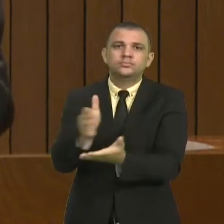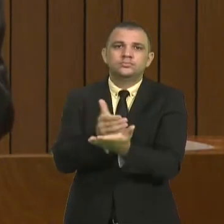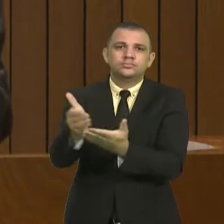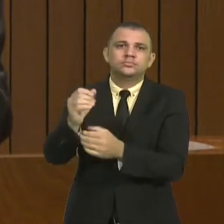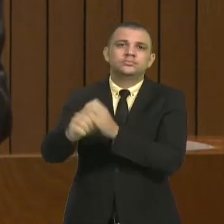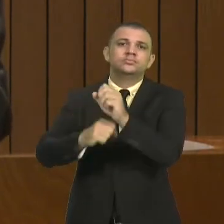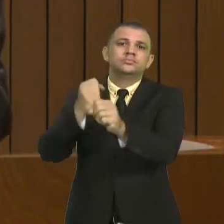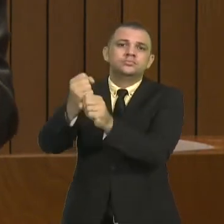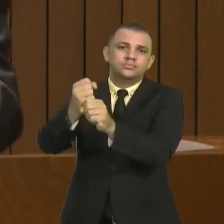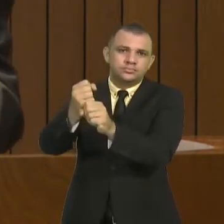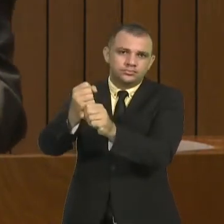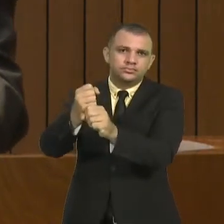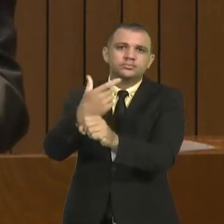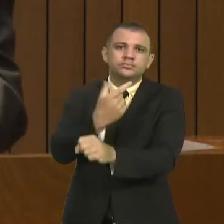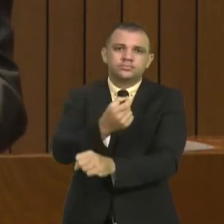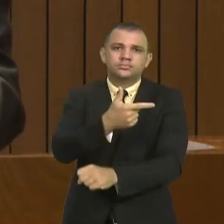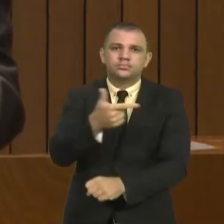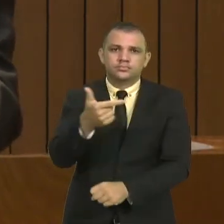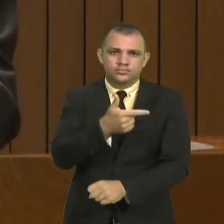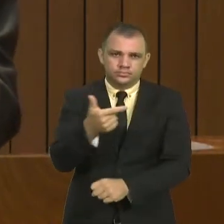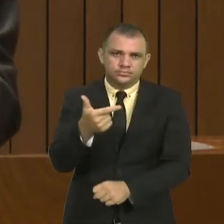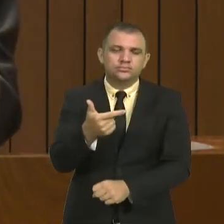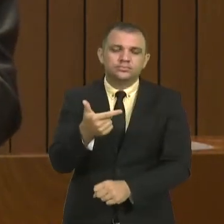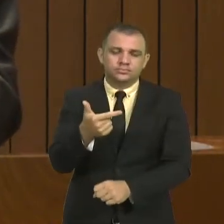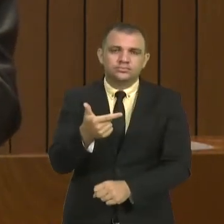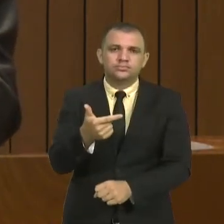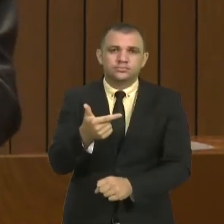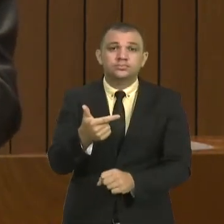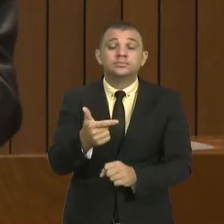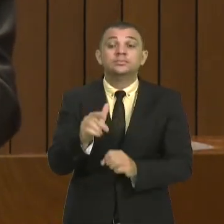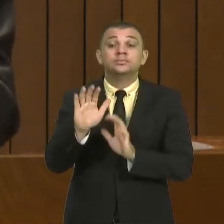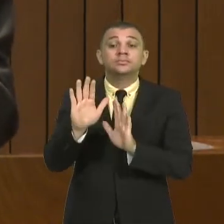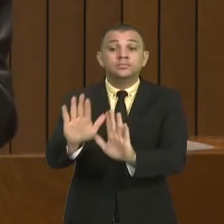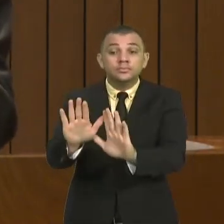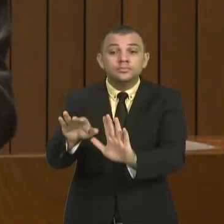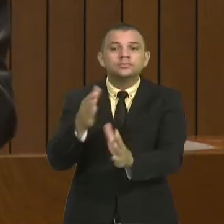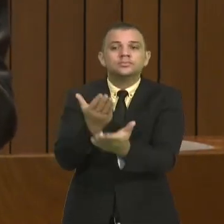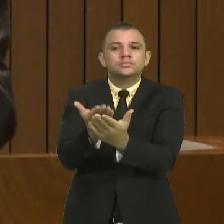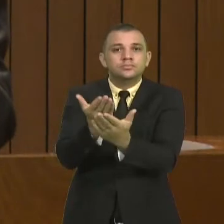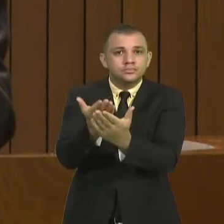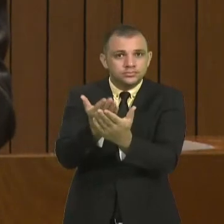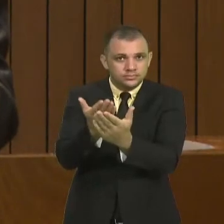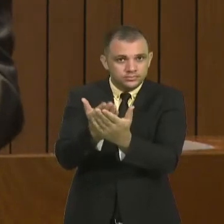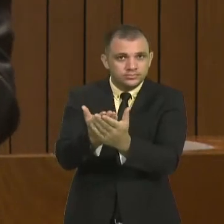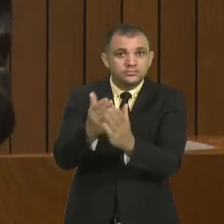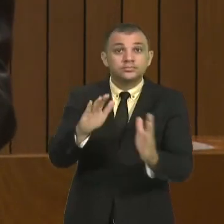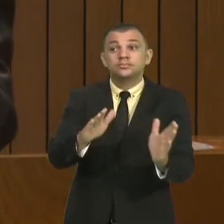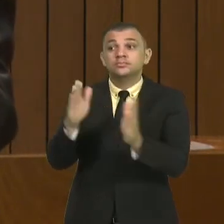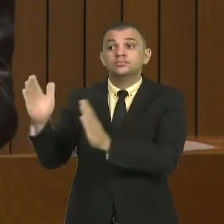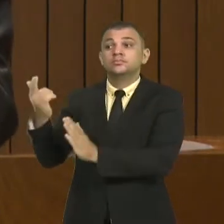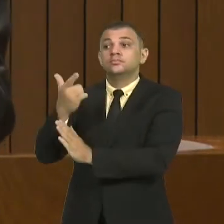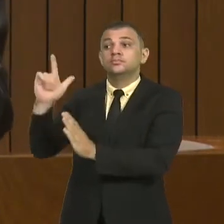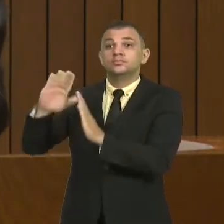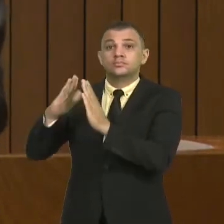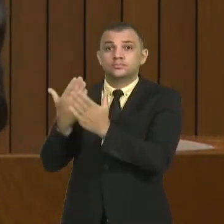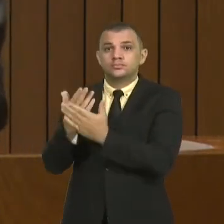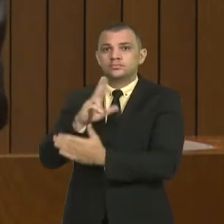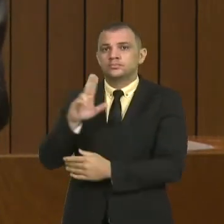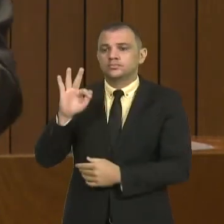ano que vem, de 2022, portanto. E aí fica a escola estadual Unidade